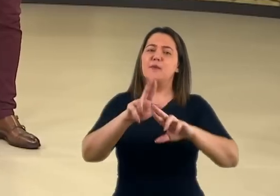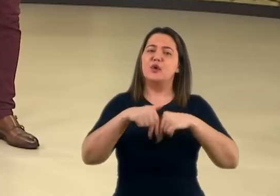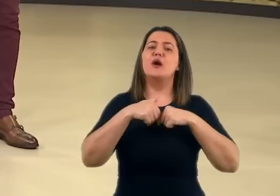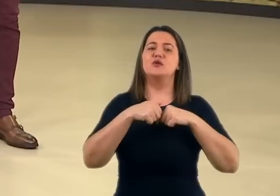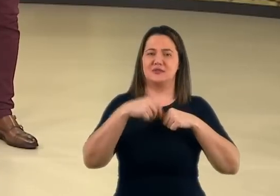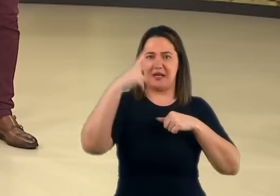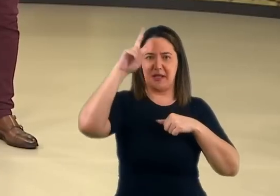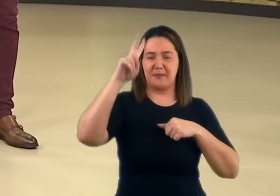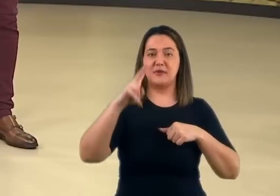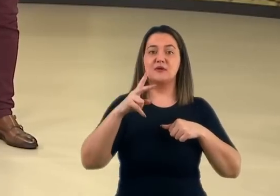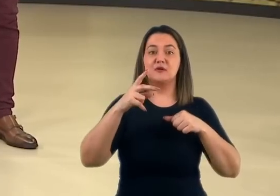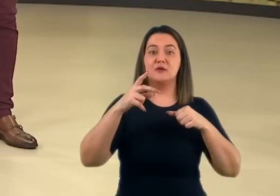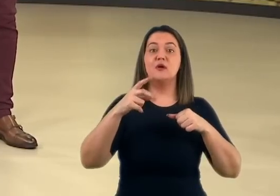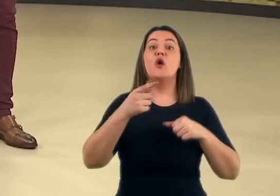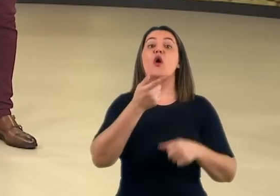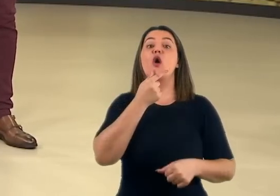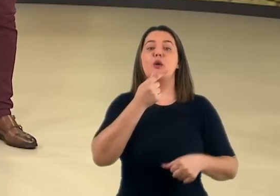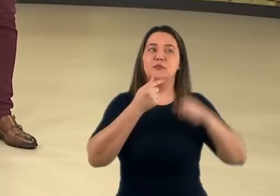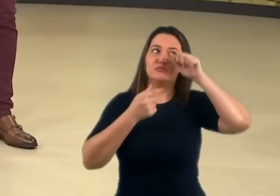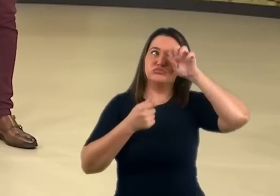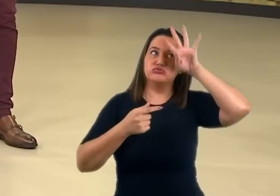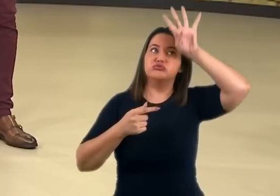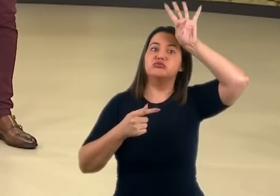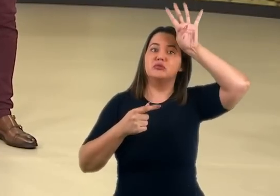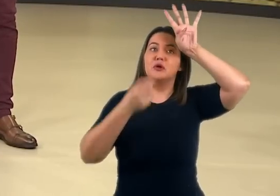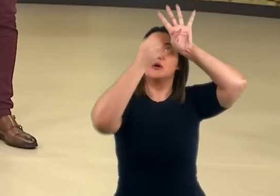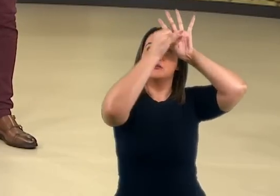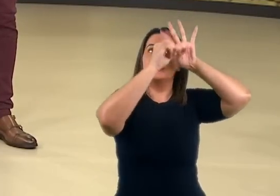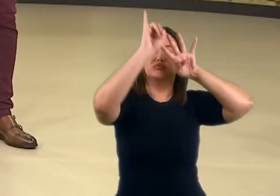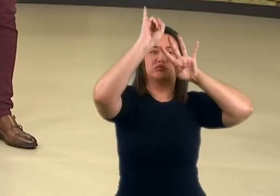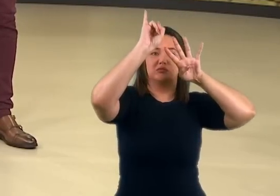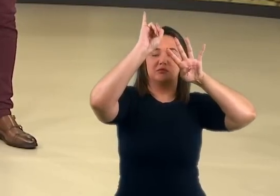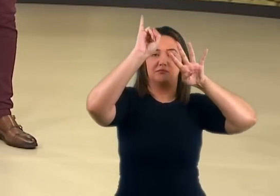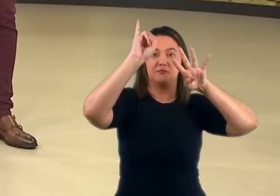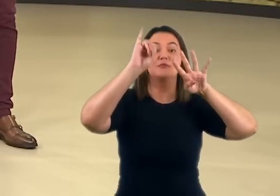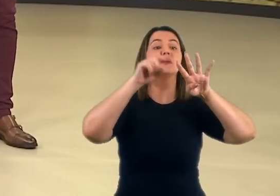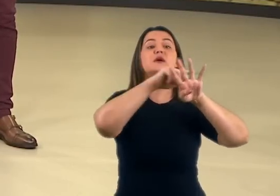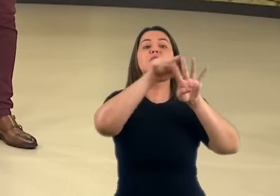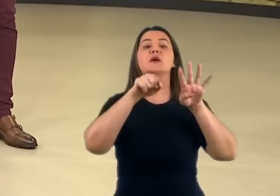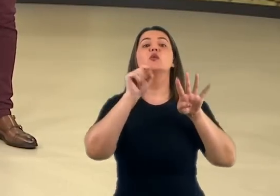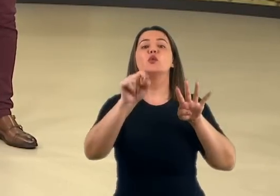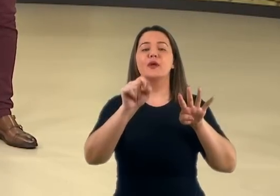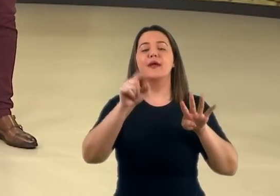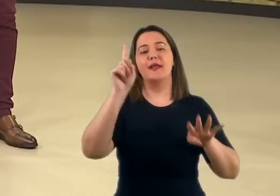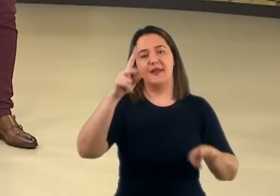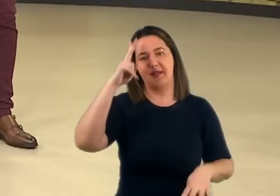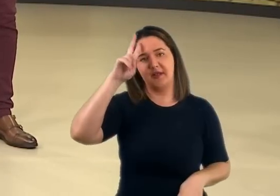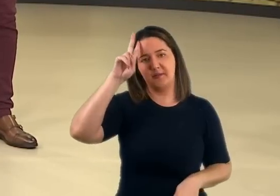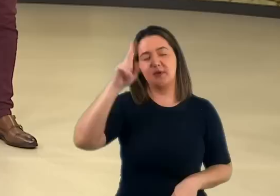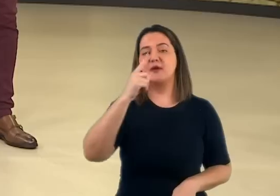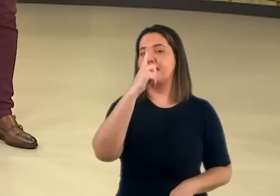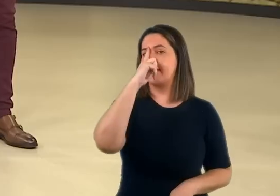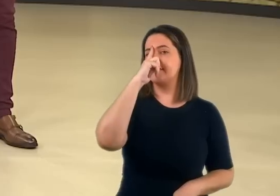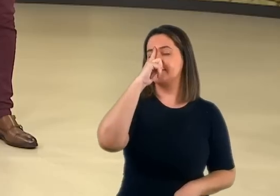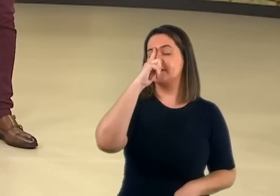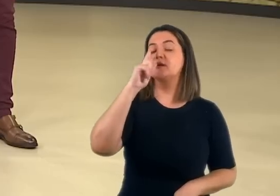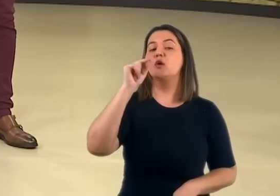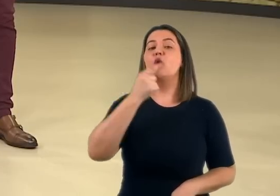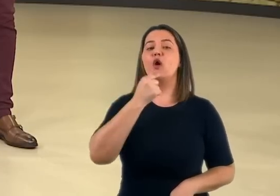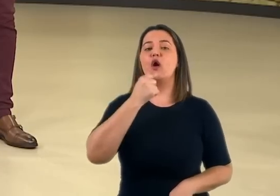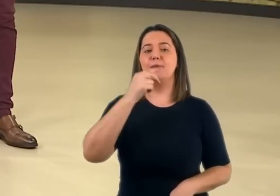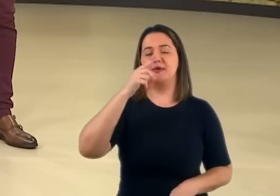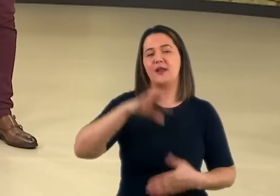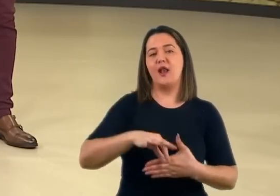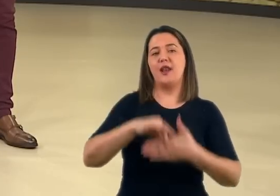reinos após a morte de Alexandre o Grande, teria criado um reino que seria maior do que a própria Grécia ou a Medopérsia?